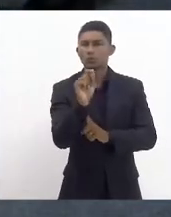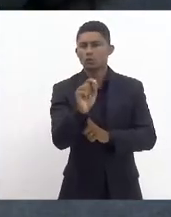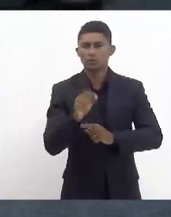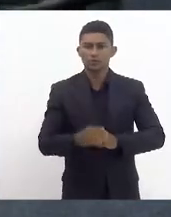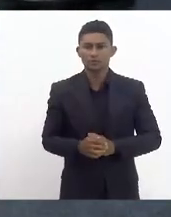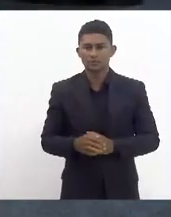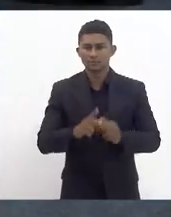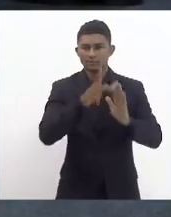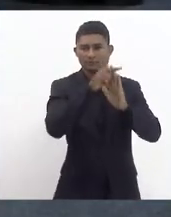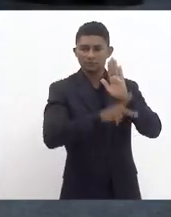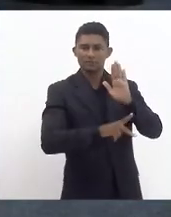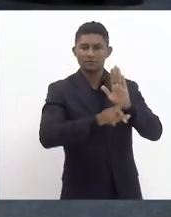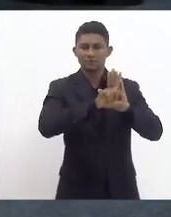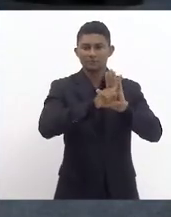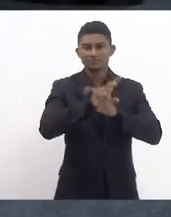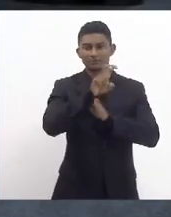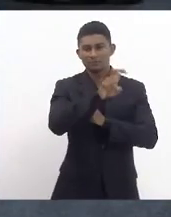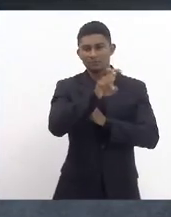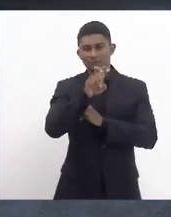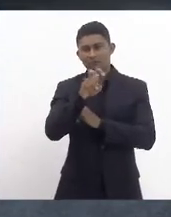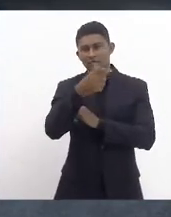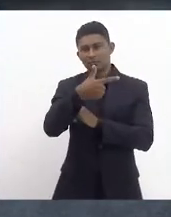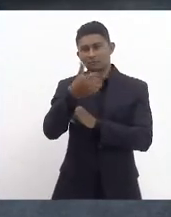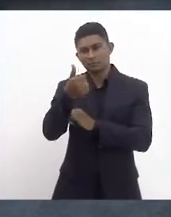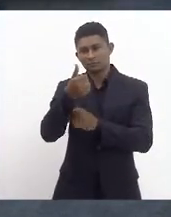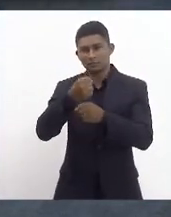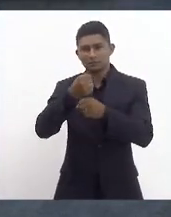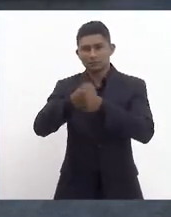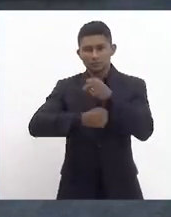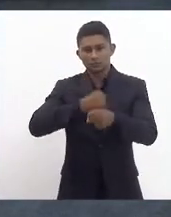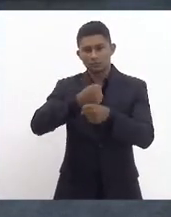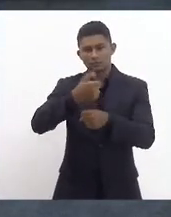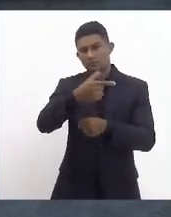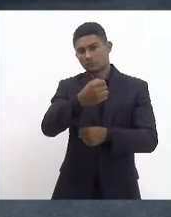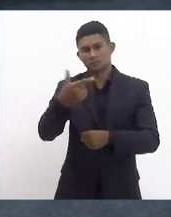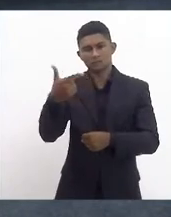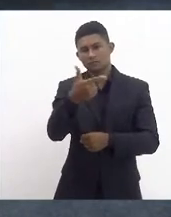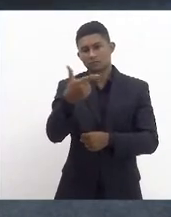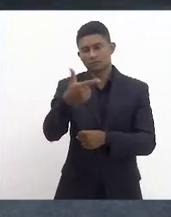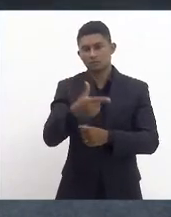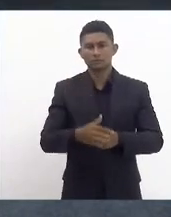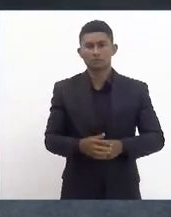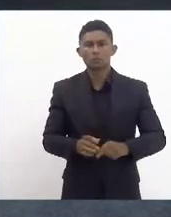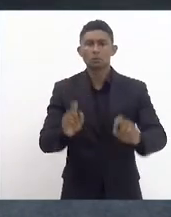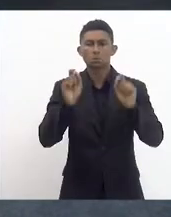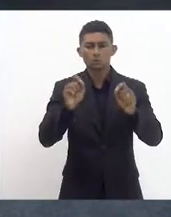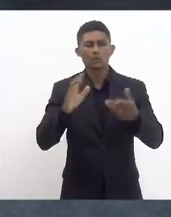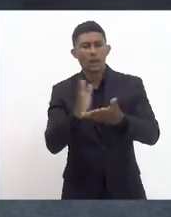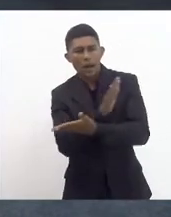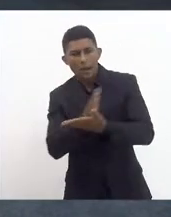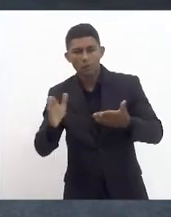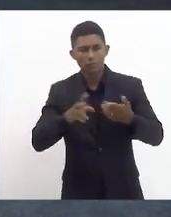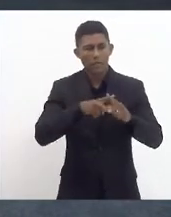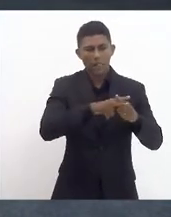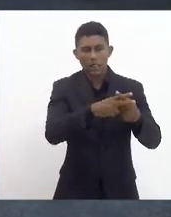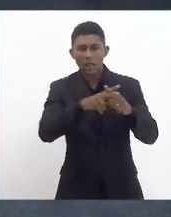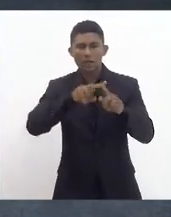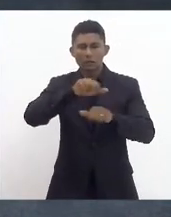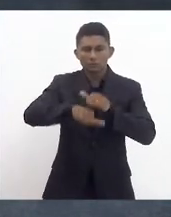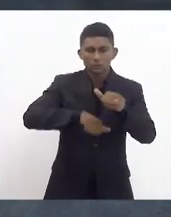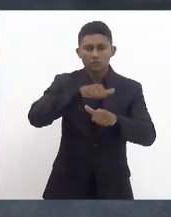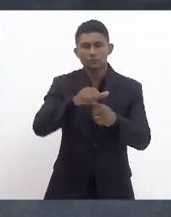do projeto 5521 de 2022 para correção de algumas questões de